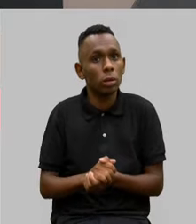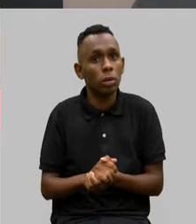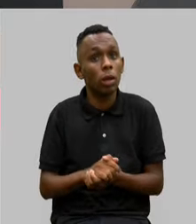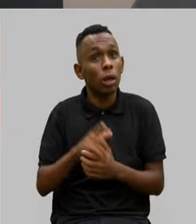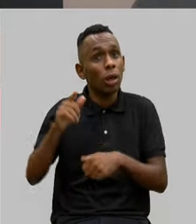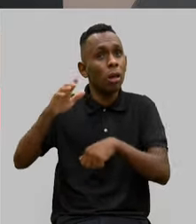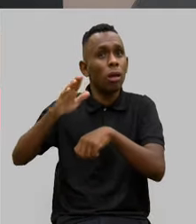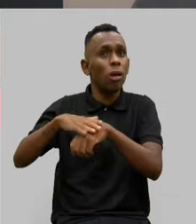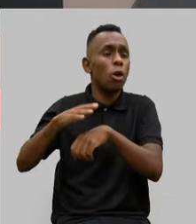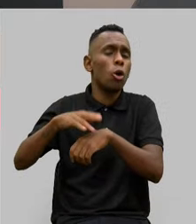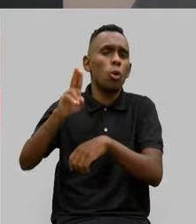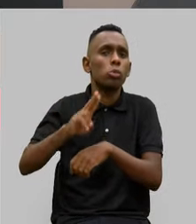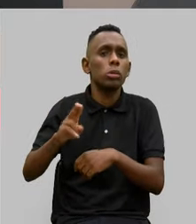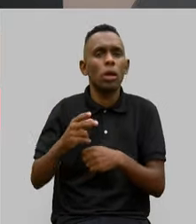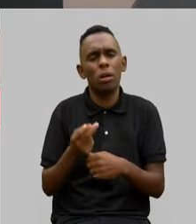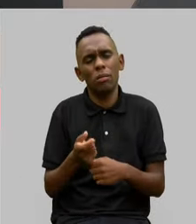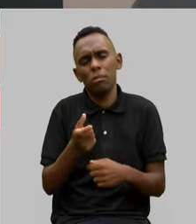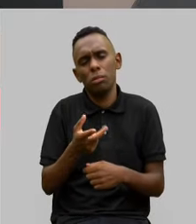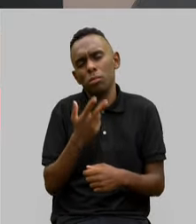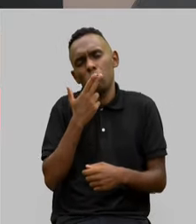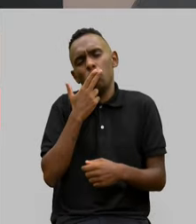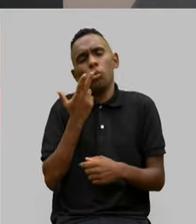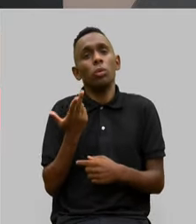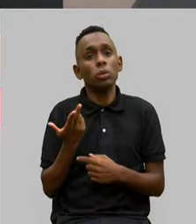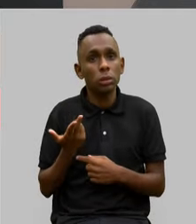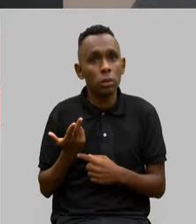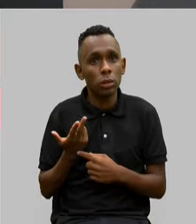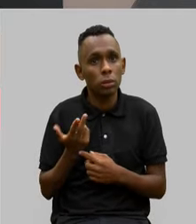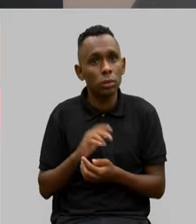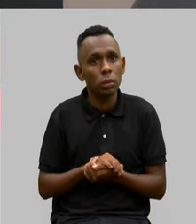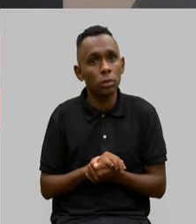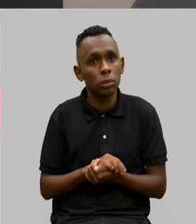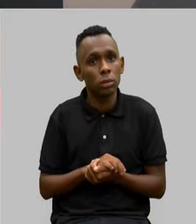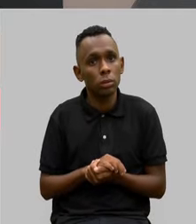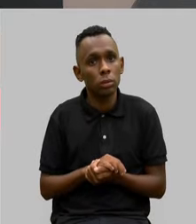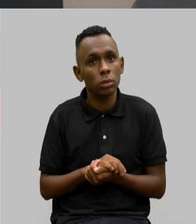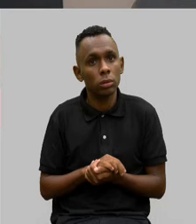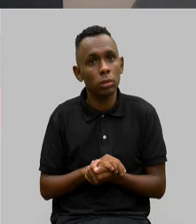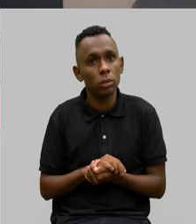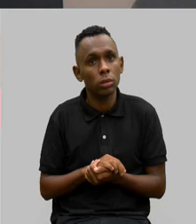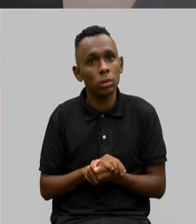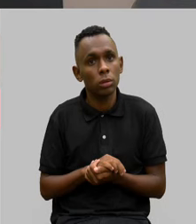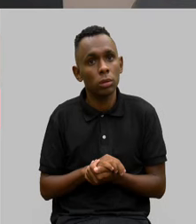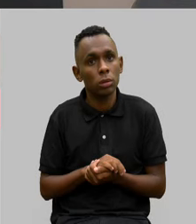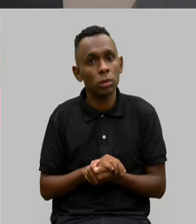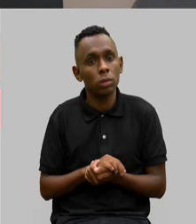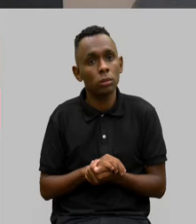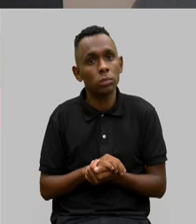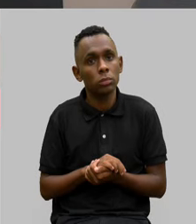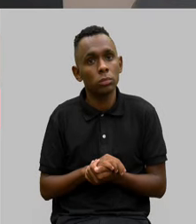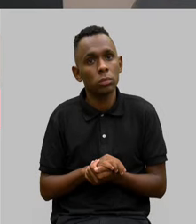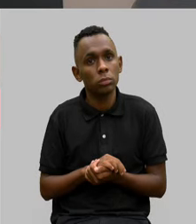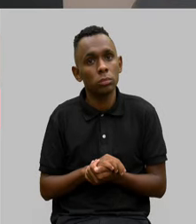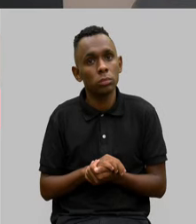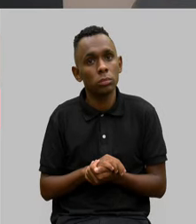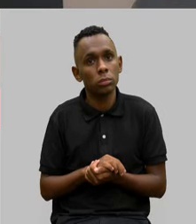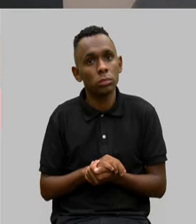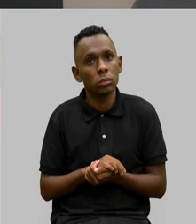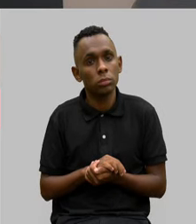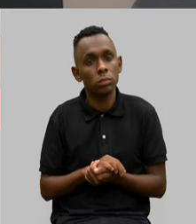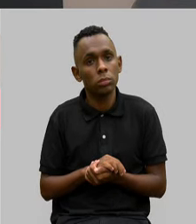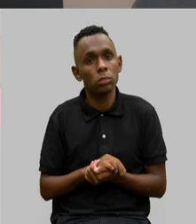US droga não um cigarro né então um